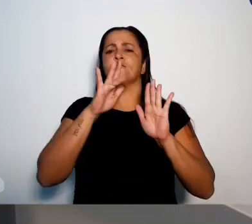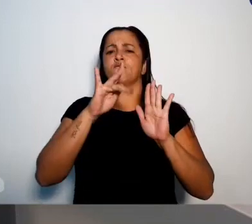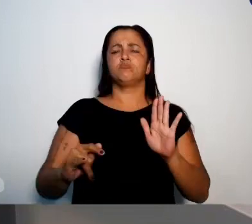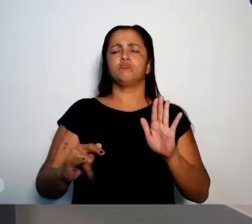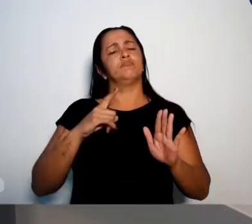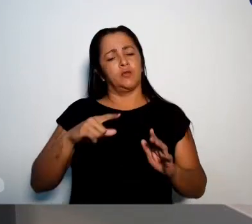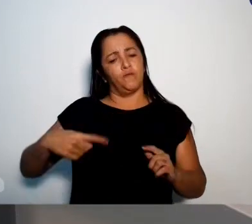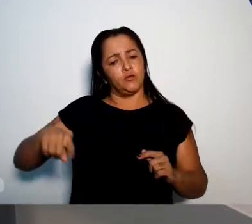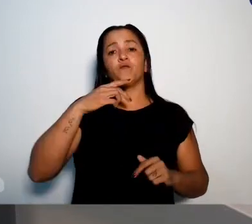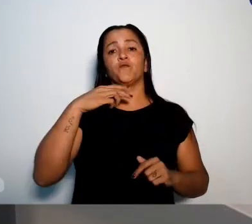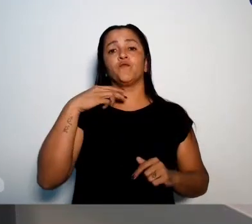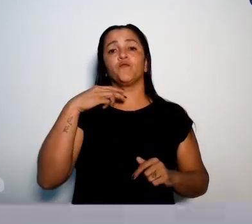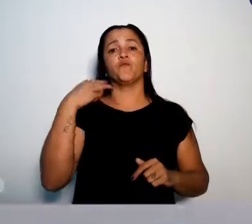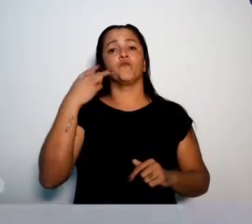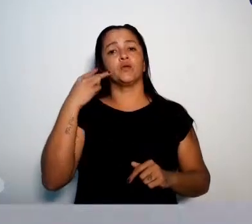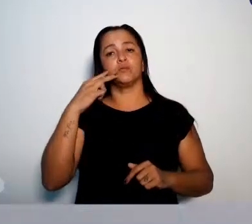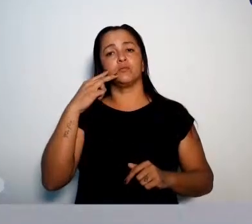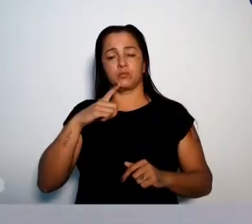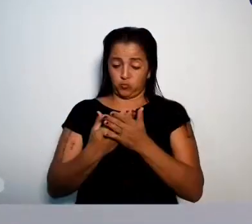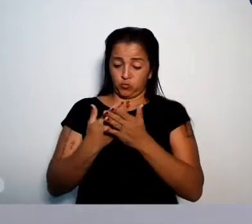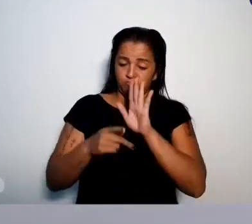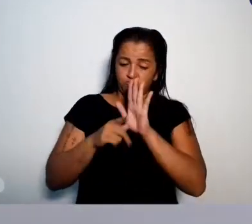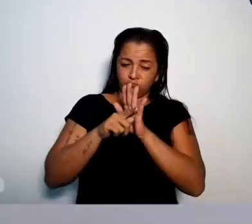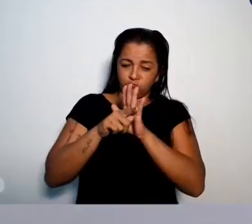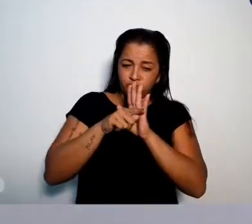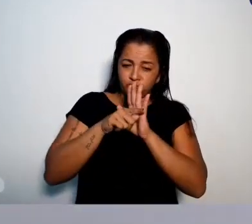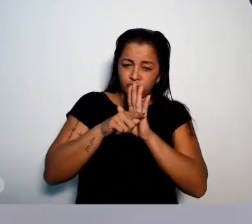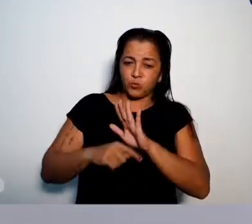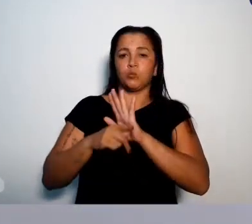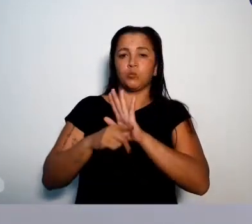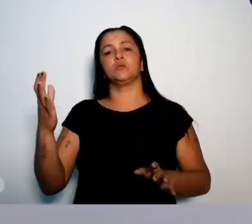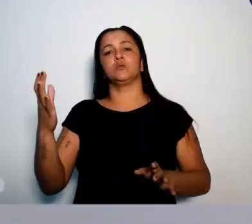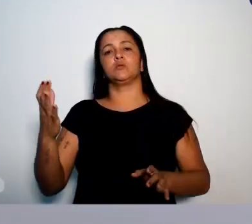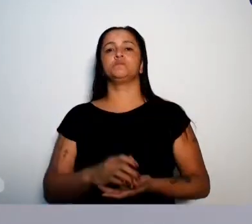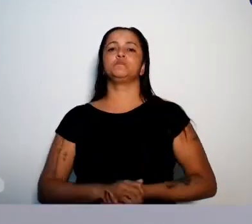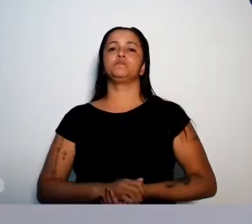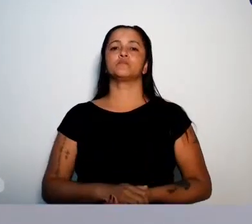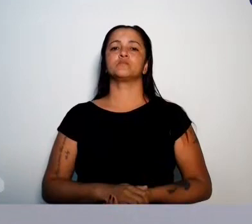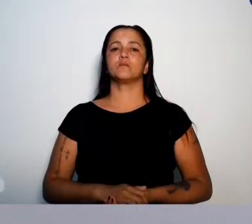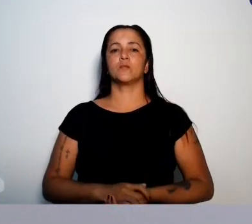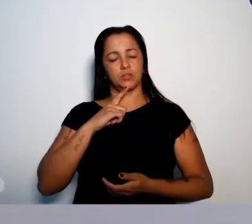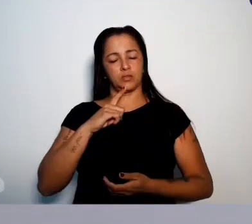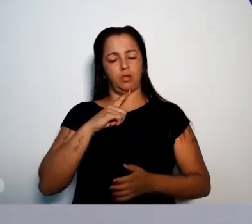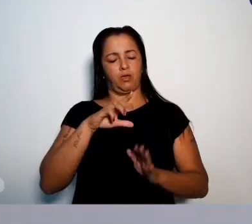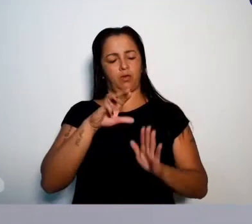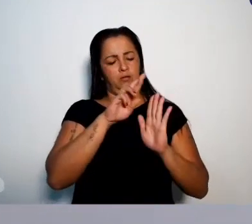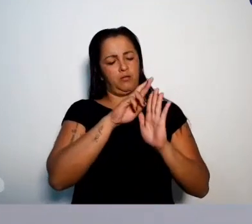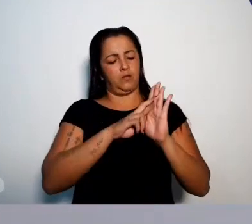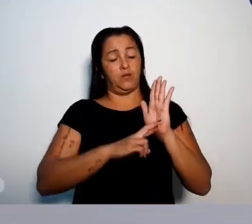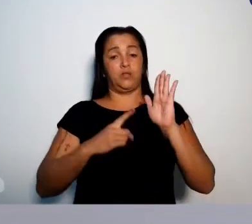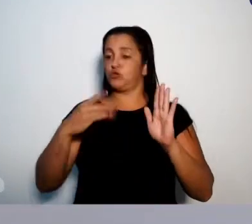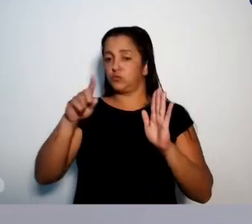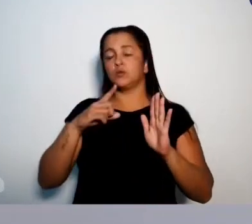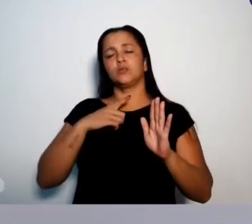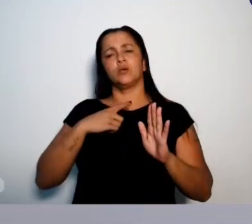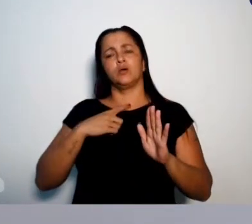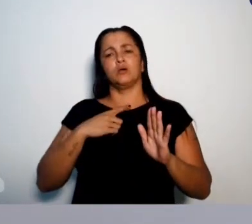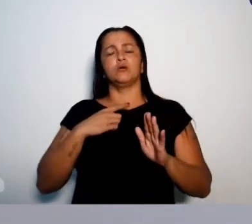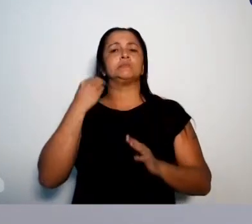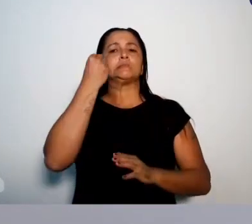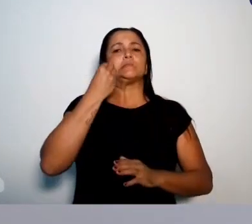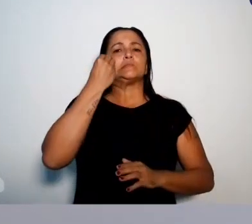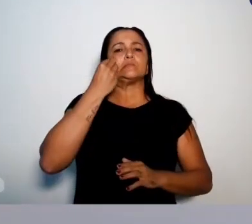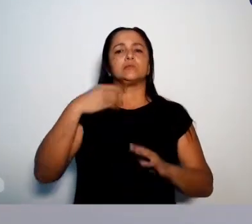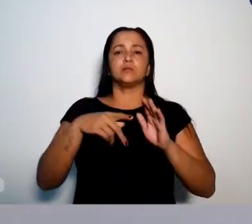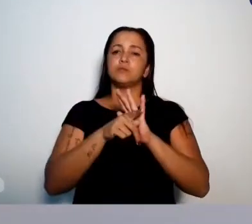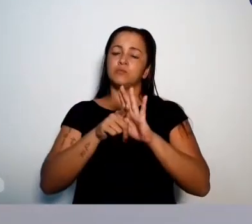o caso e tomar a melhor decisão. É regimental o pedido de ordem de Vossa Excelência, vou colocar apreciação do plenário, o plenário soberano